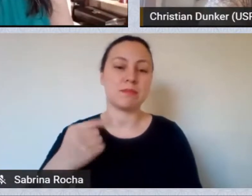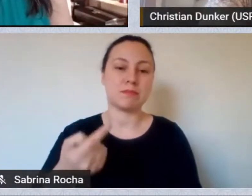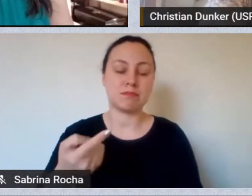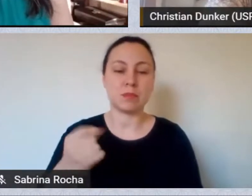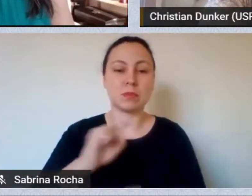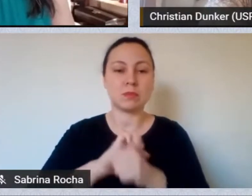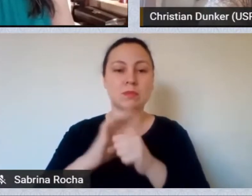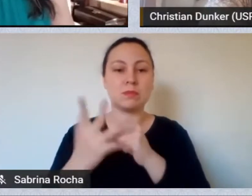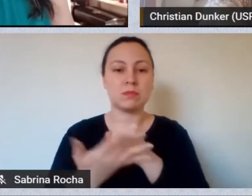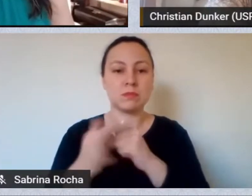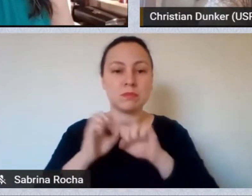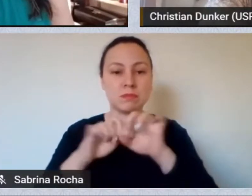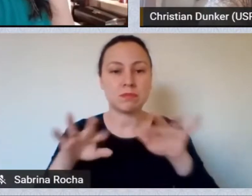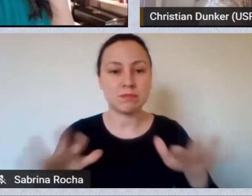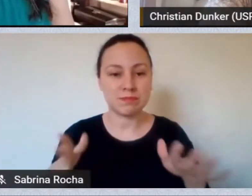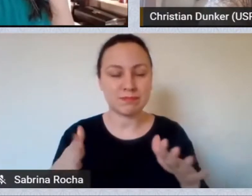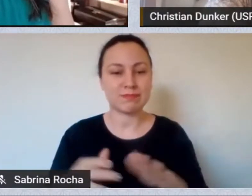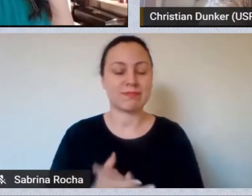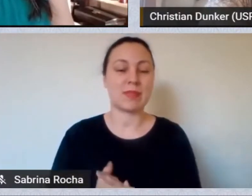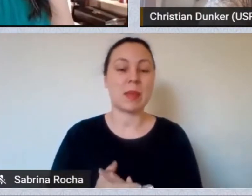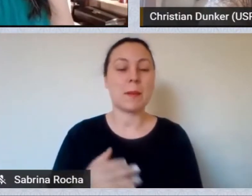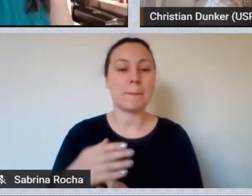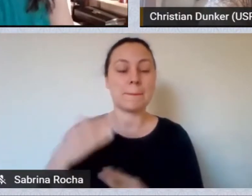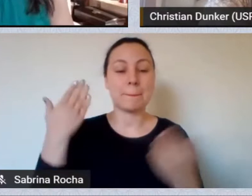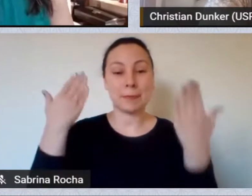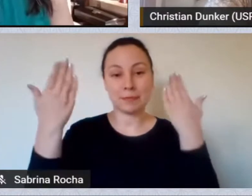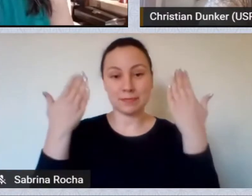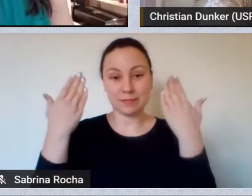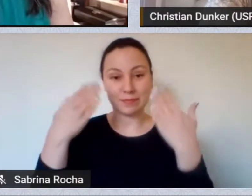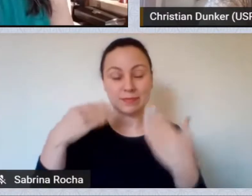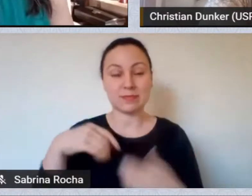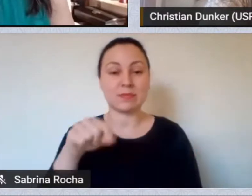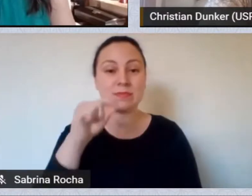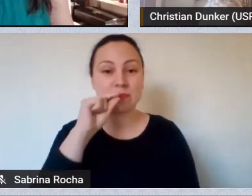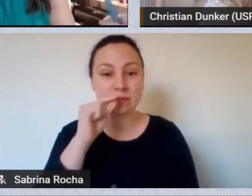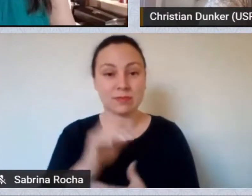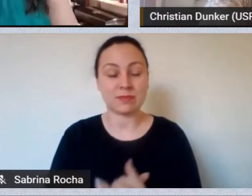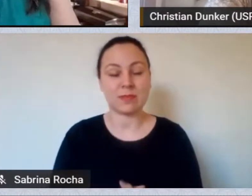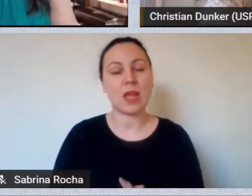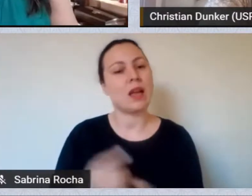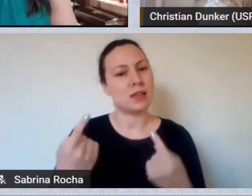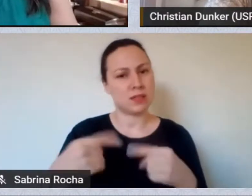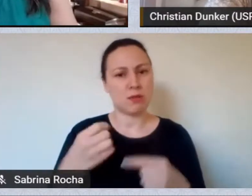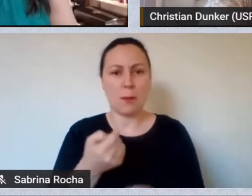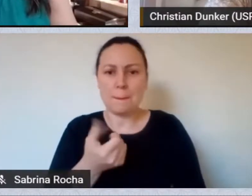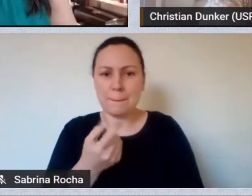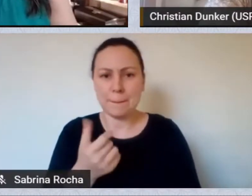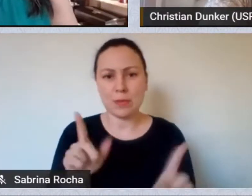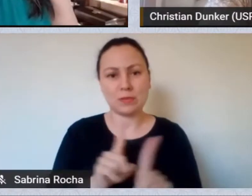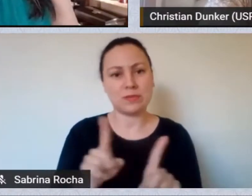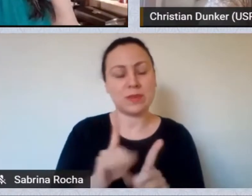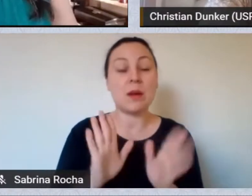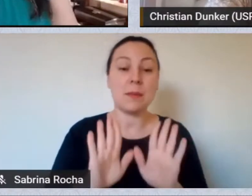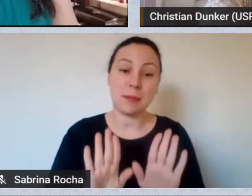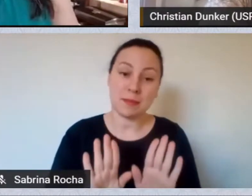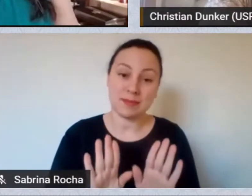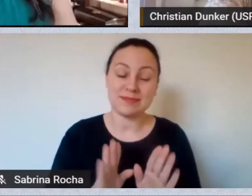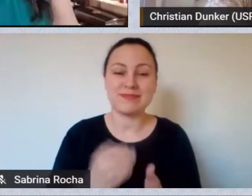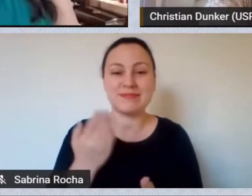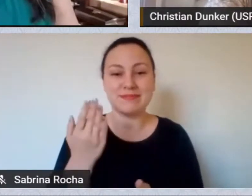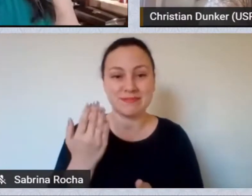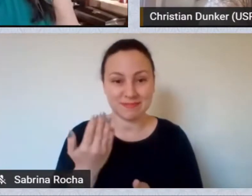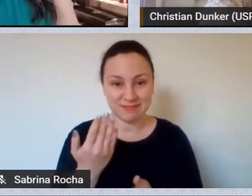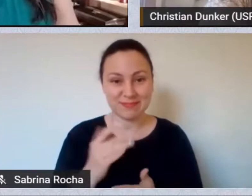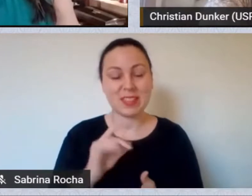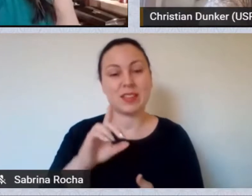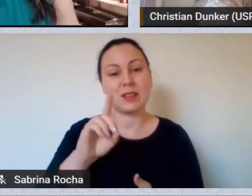os desafios não são poucos, todos nós sabemos disso, ou nas palavras do próprio Dunker, se você não